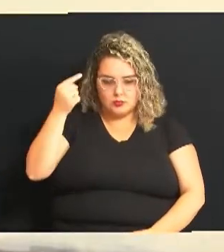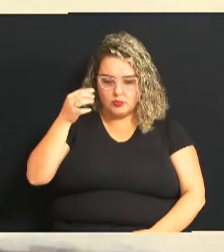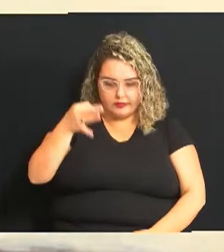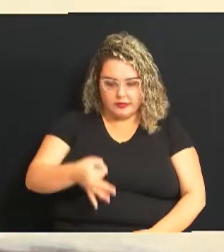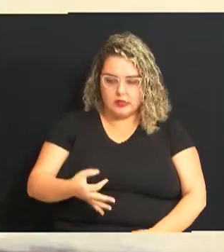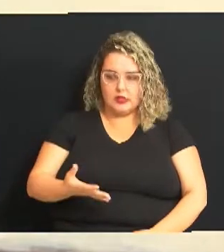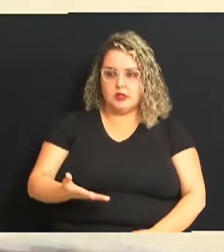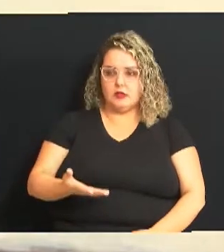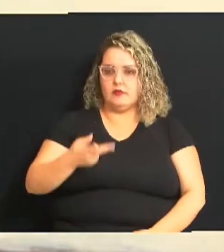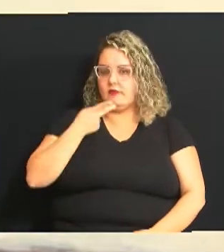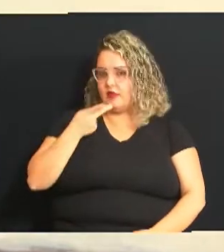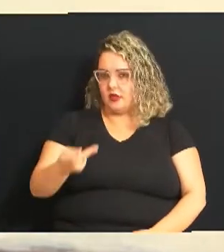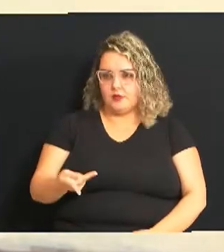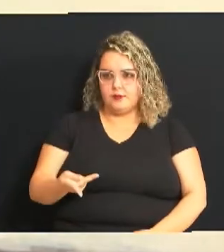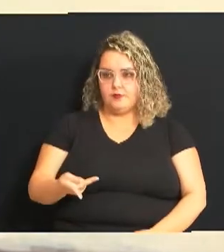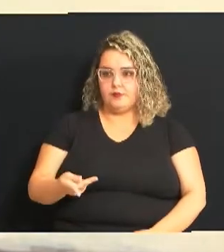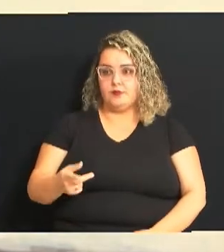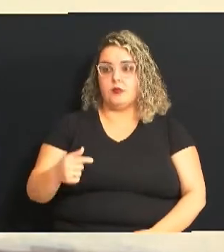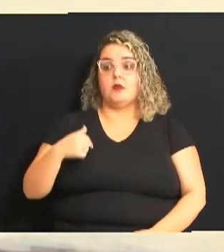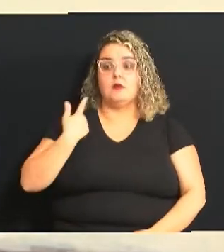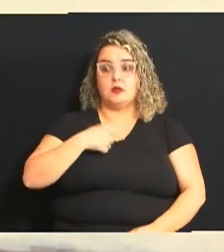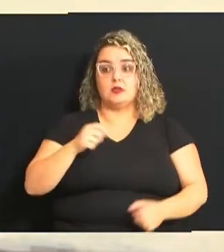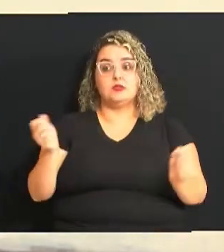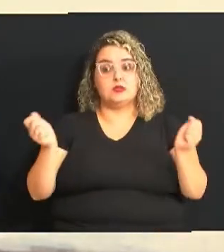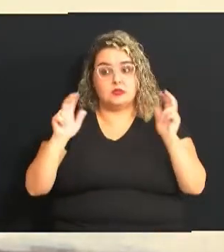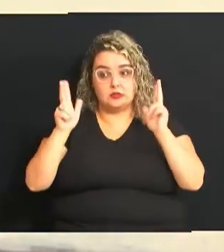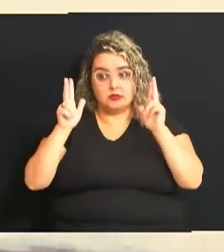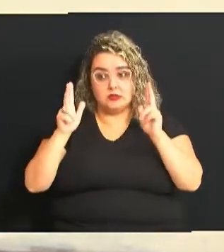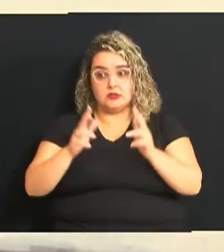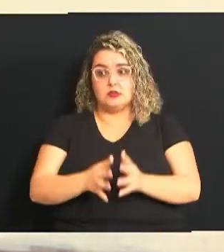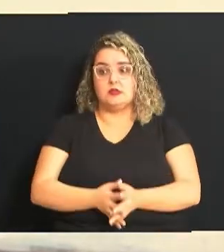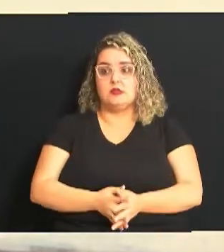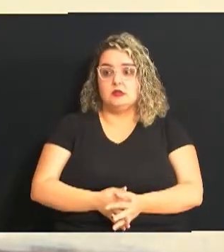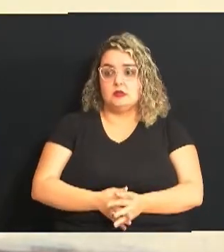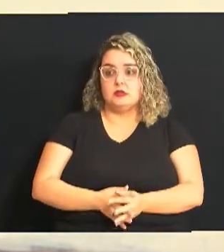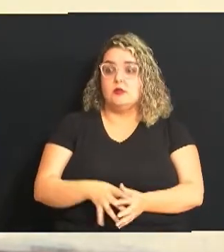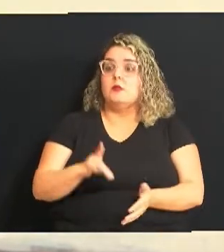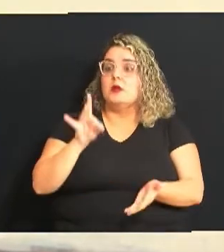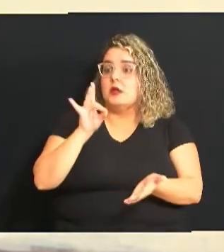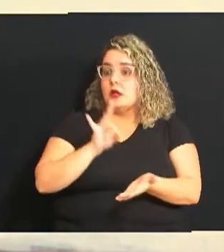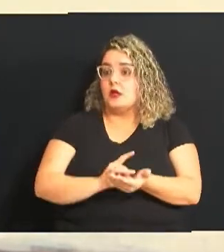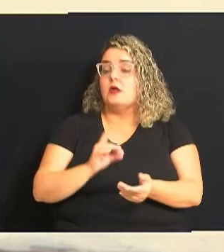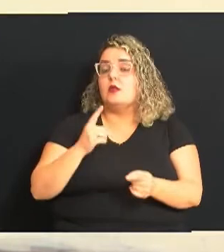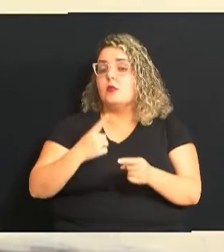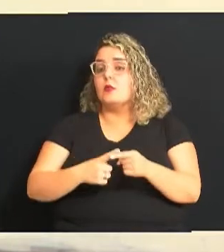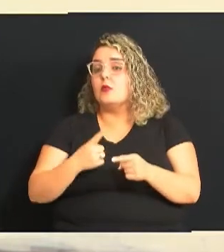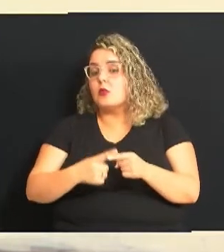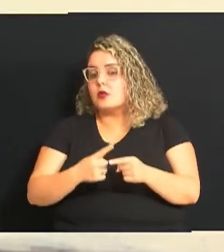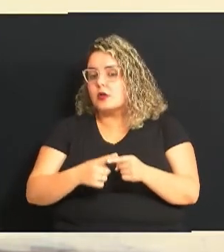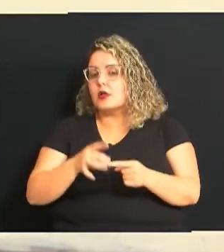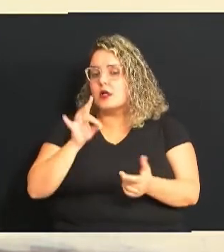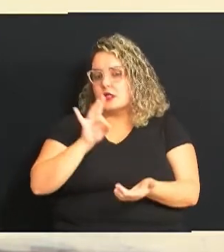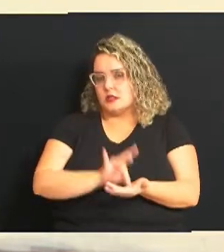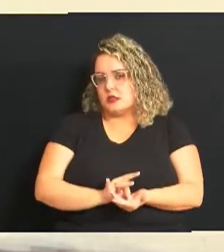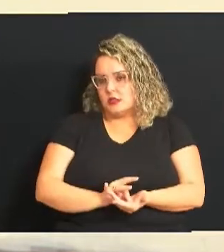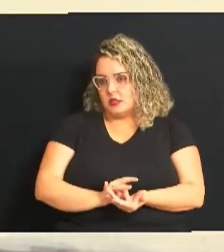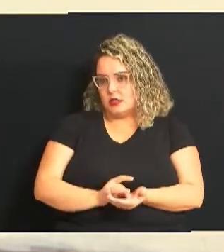mas logicamente nós estamos atentos para essa realidade. Por que essa